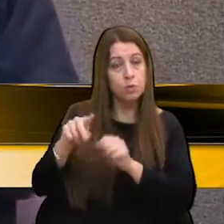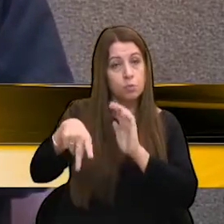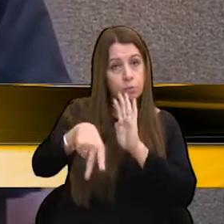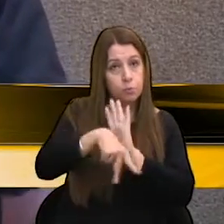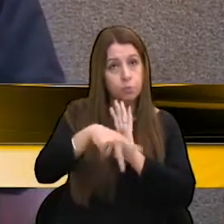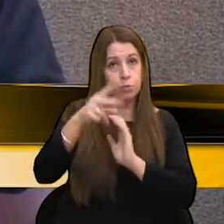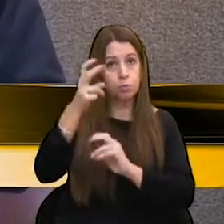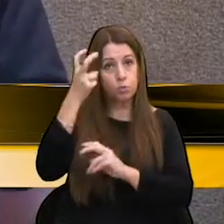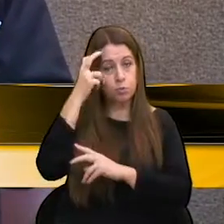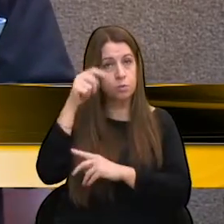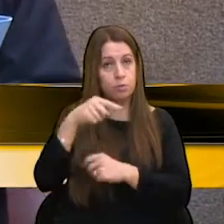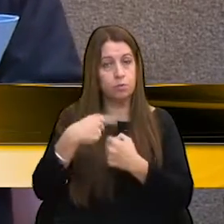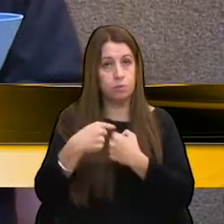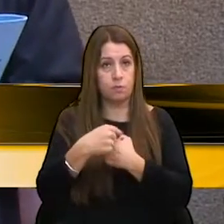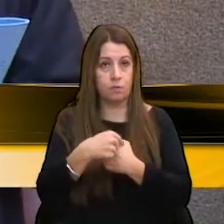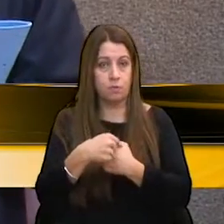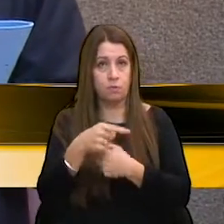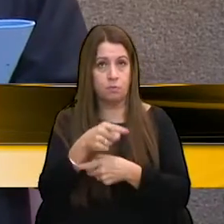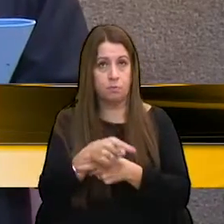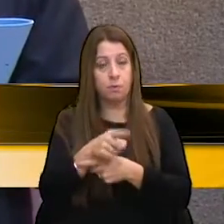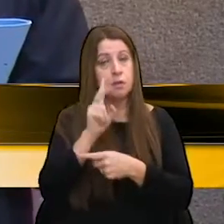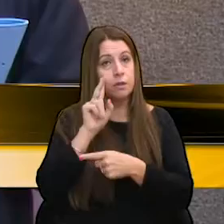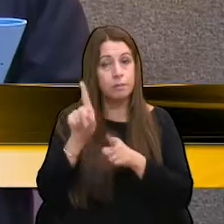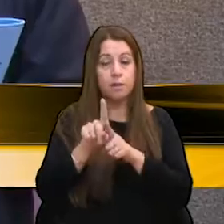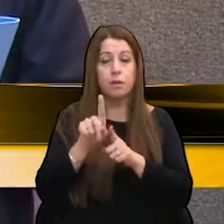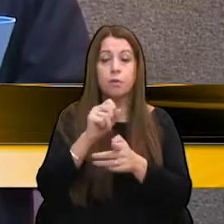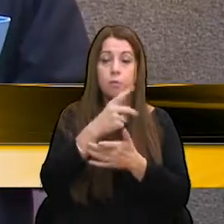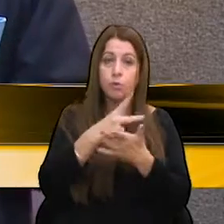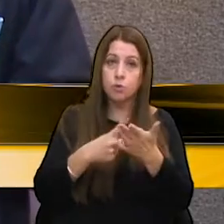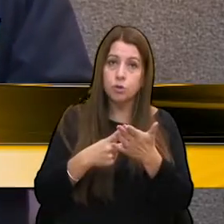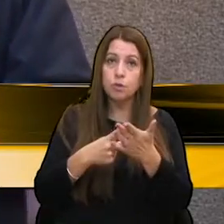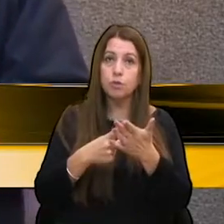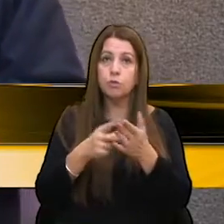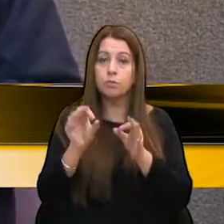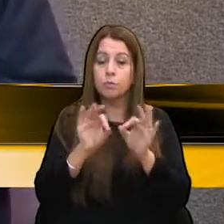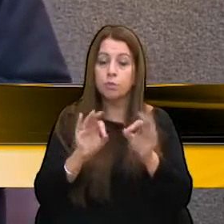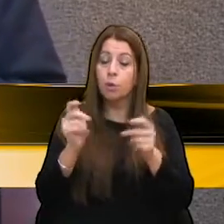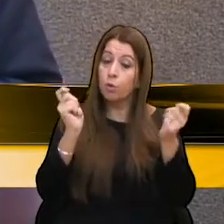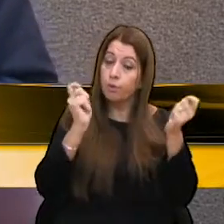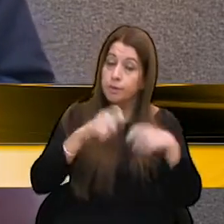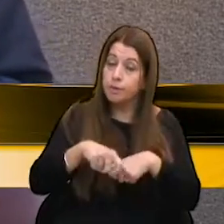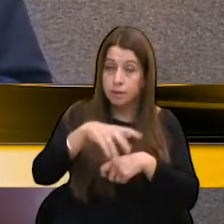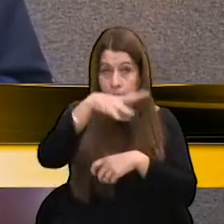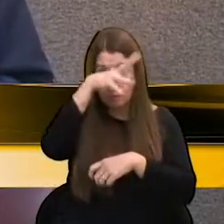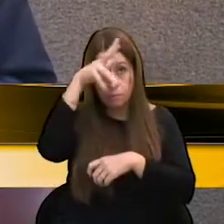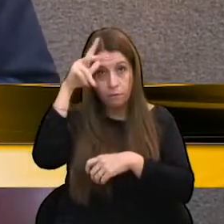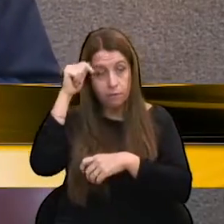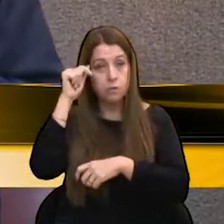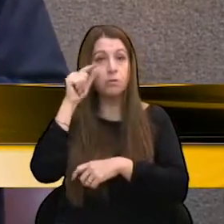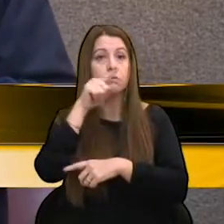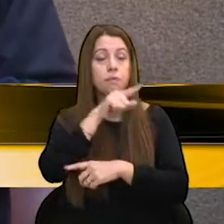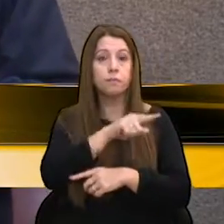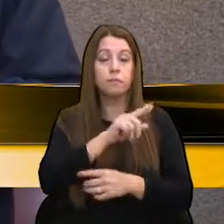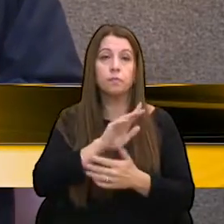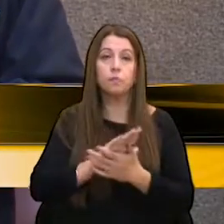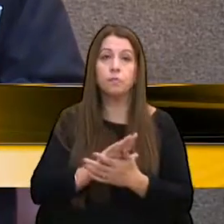patrimônio cultural do município. Em que pese o projeto se ajustar à competência legislativa do município, é de